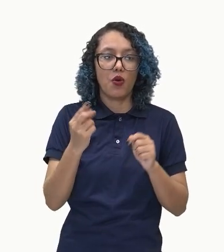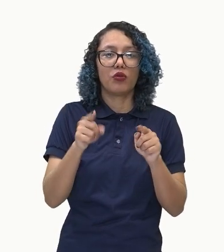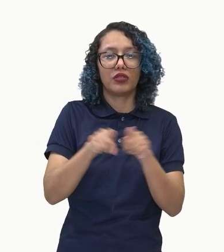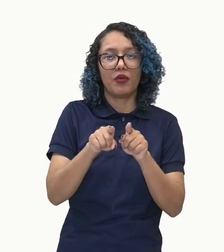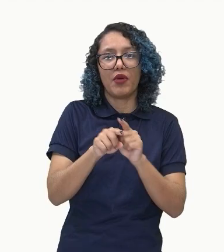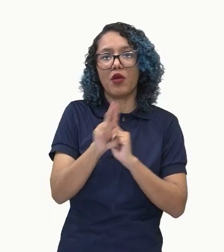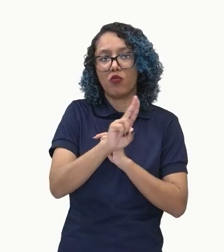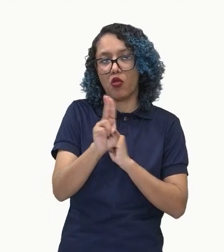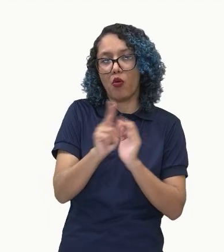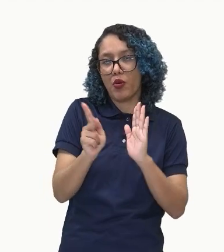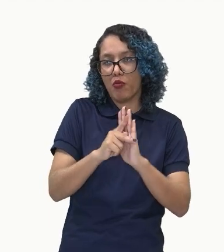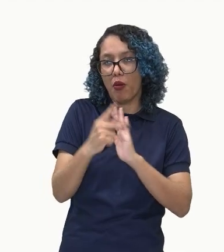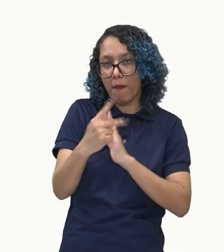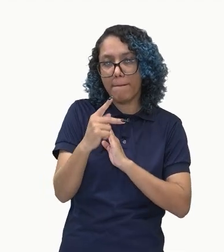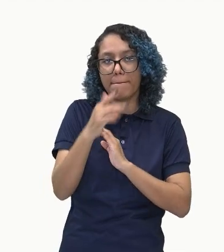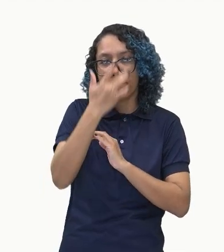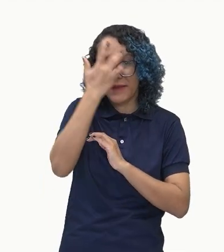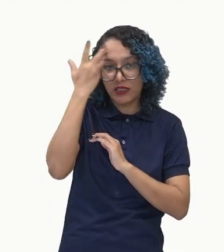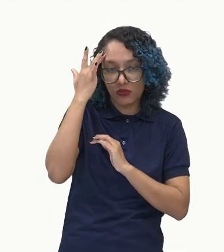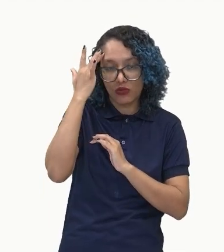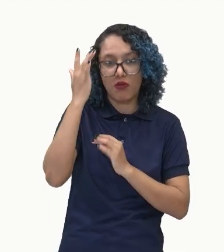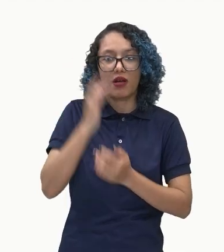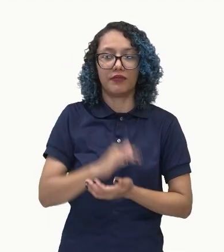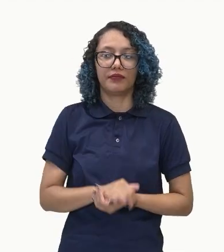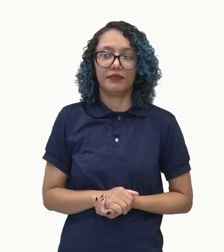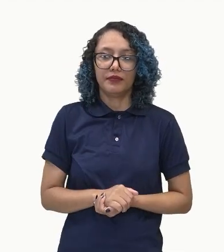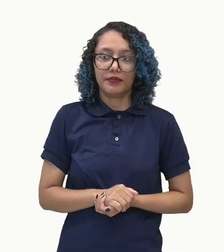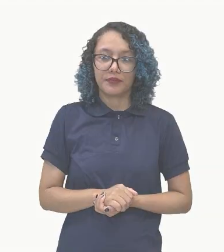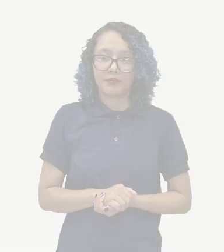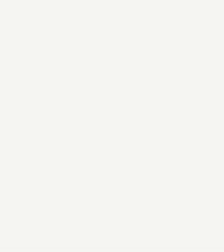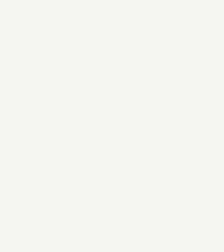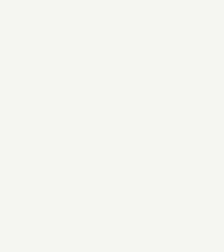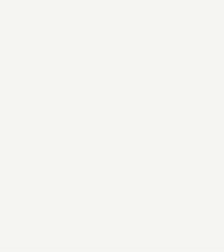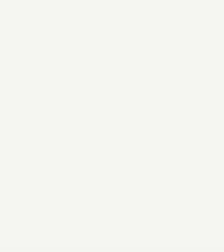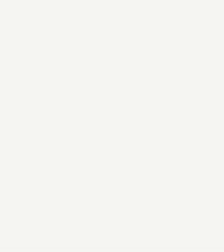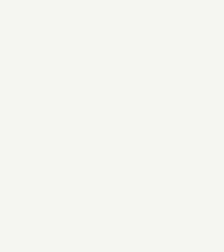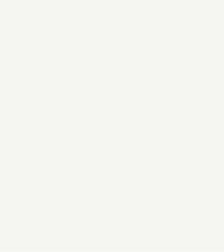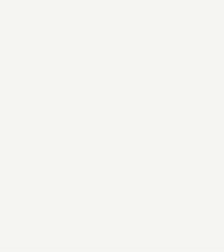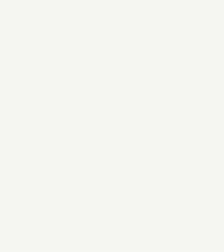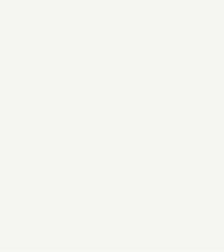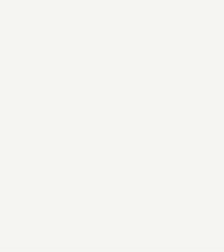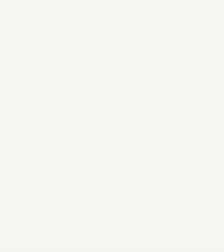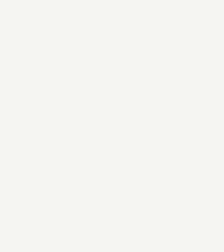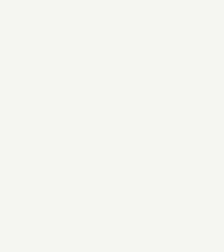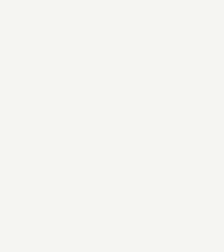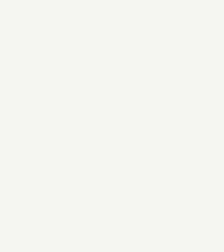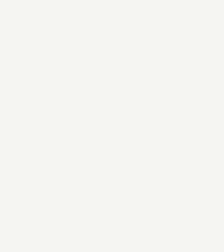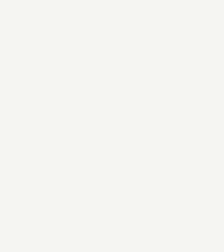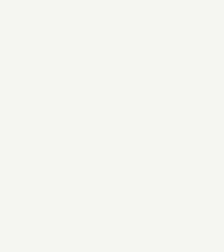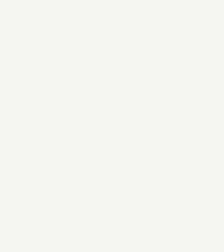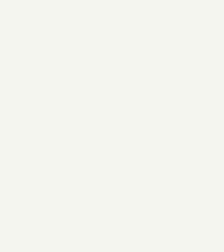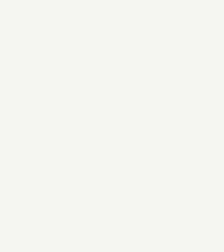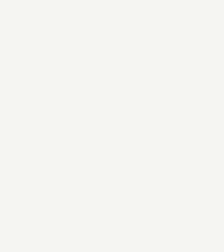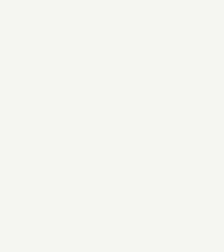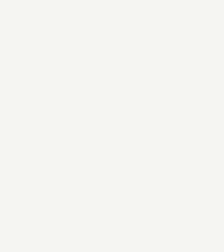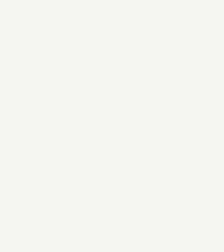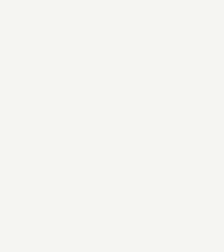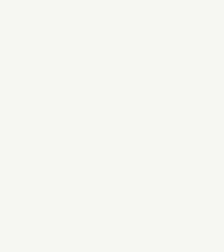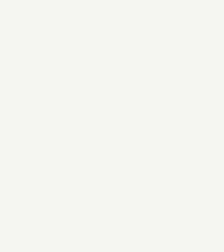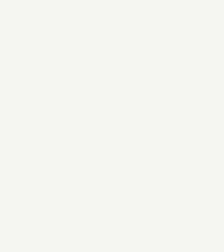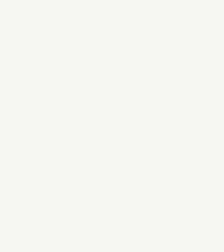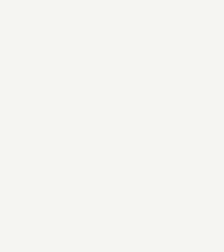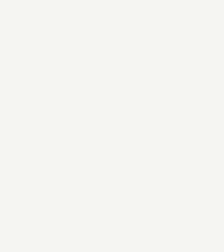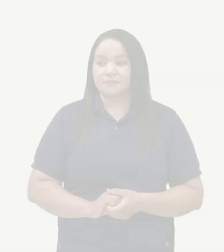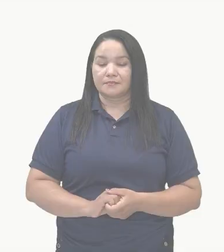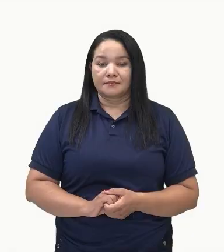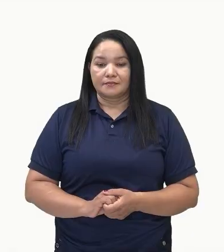né? Utilizar o nome da Danny, por exemplo. Só que mesmo utilizando o Dani, né? Ele está substituindo esse pronome aqui,